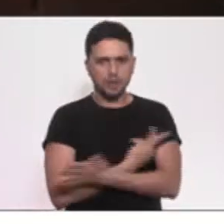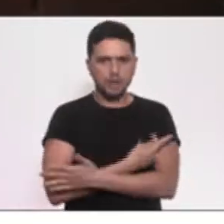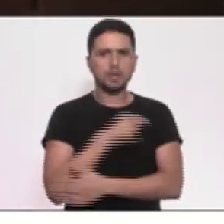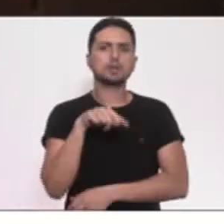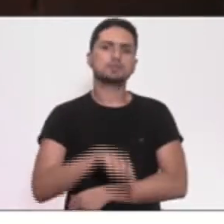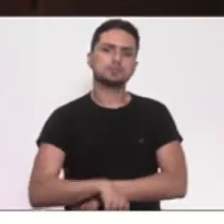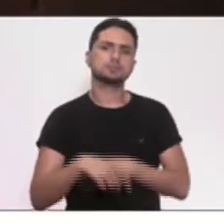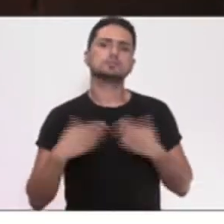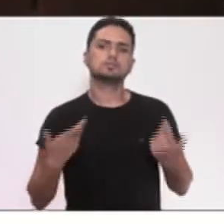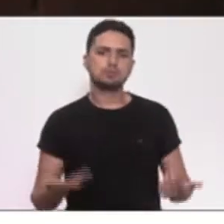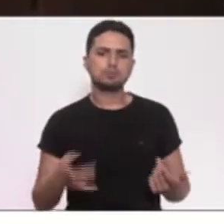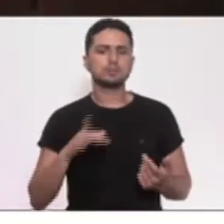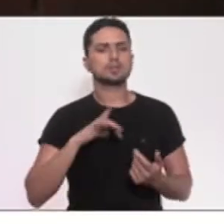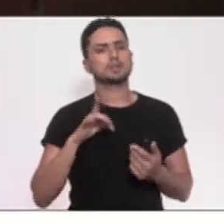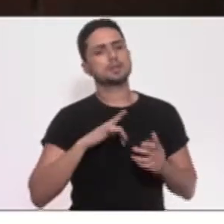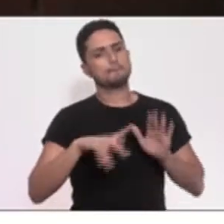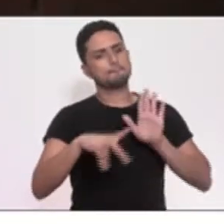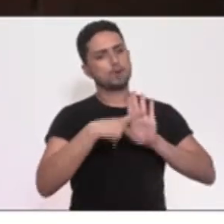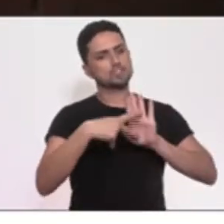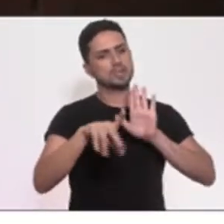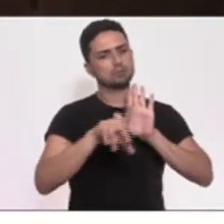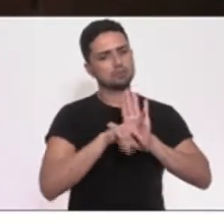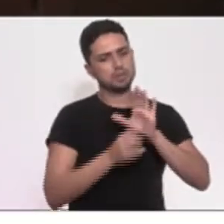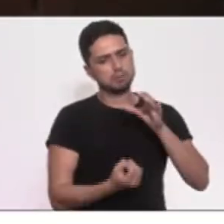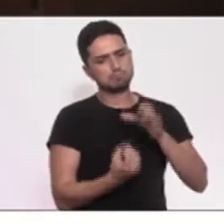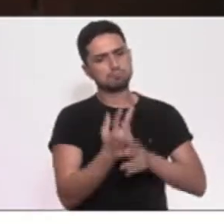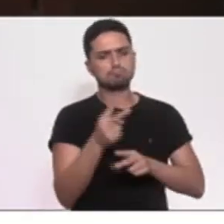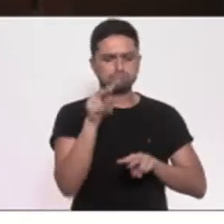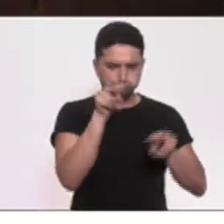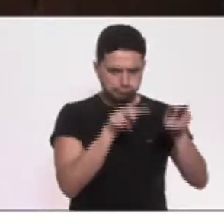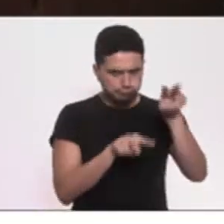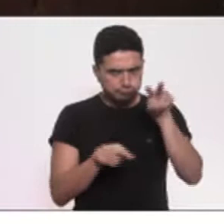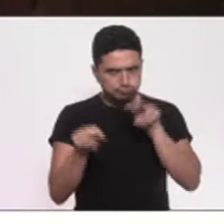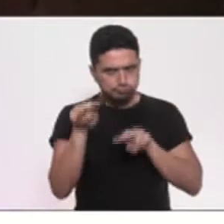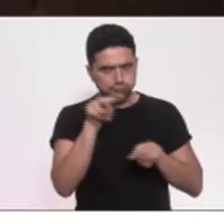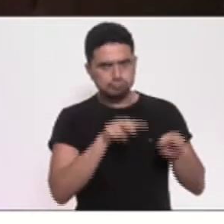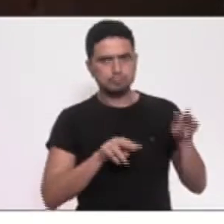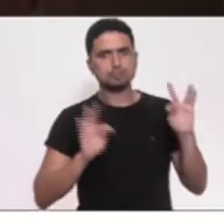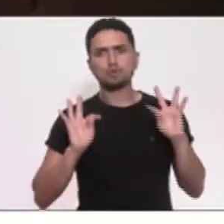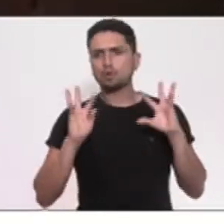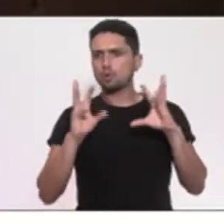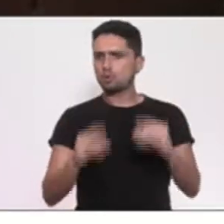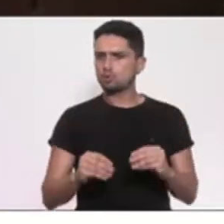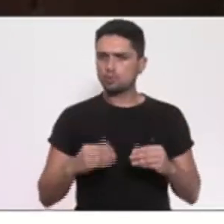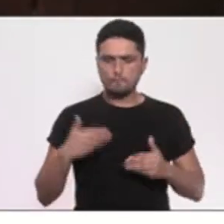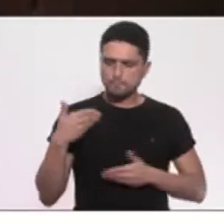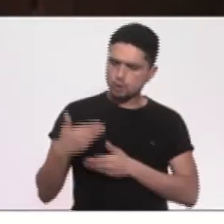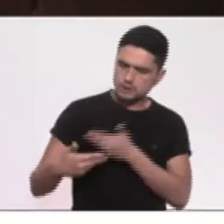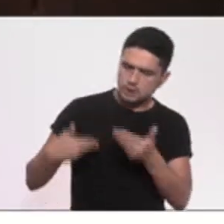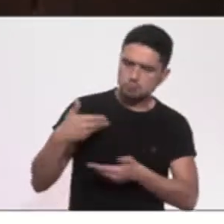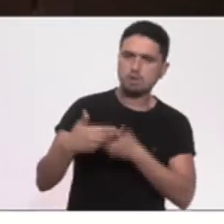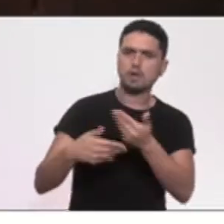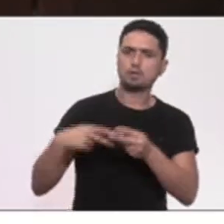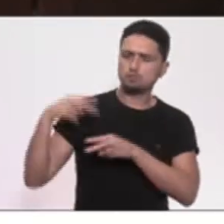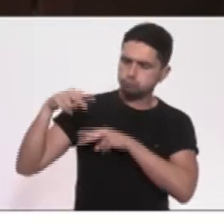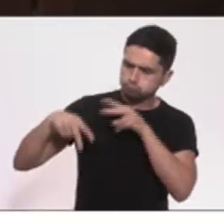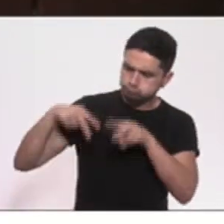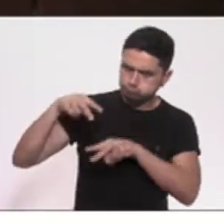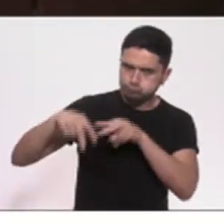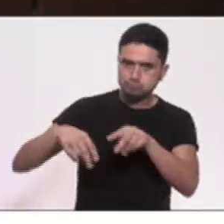analisamos todos os projetos de lei que passam por essa casa, assim como todos os procedimentos que são, por